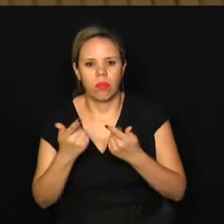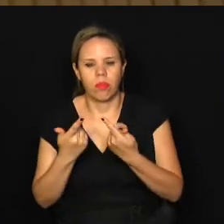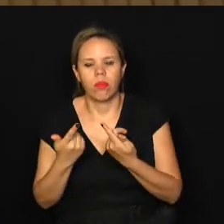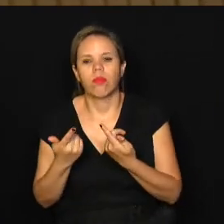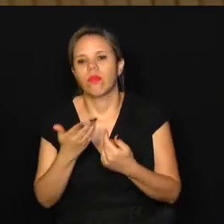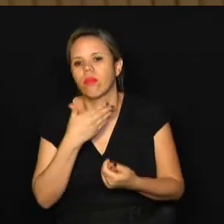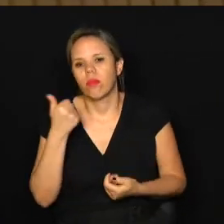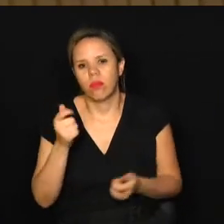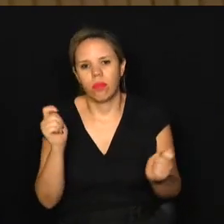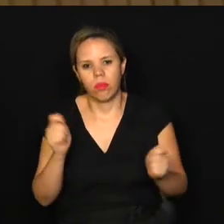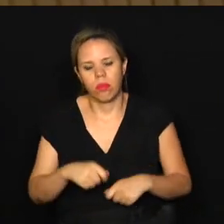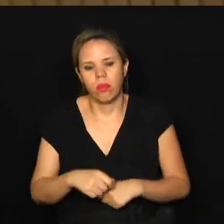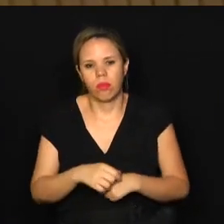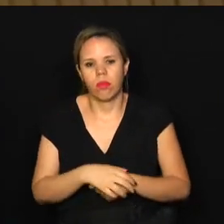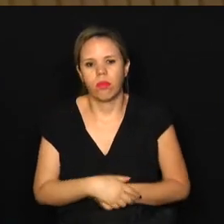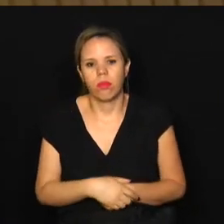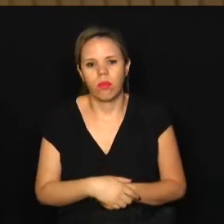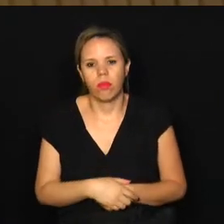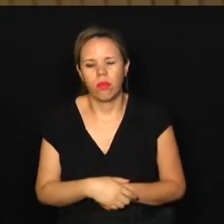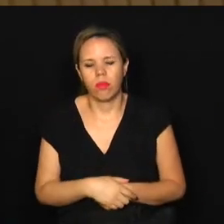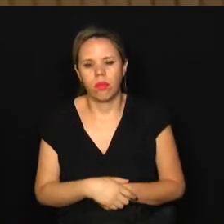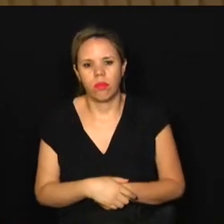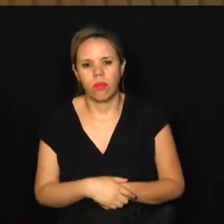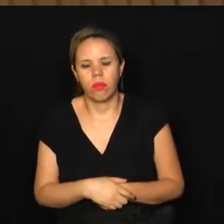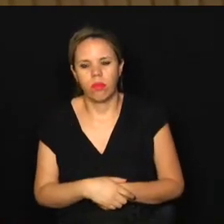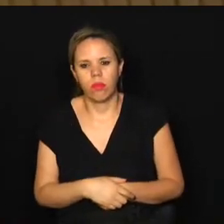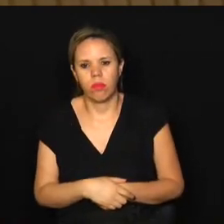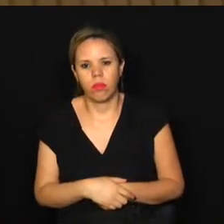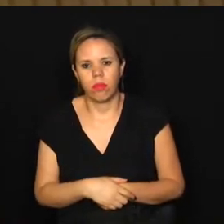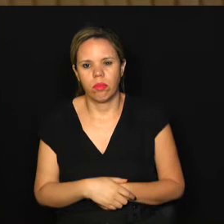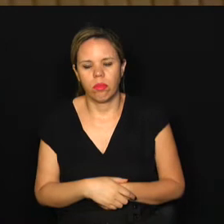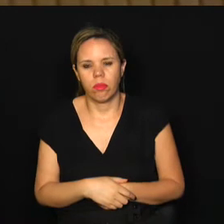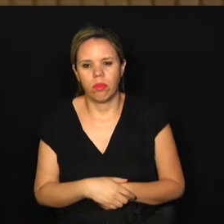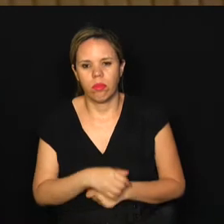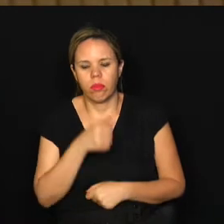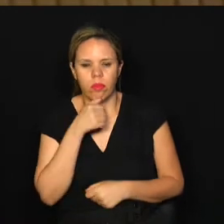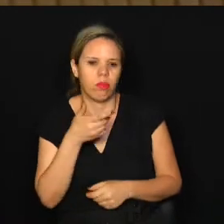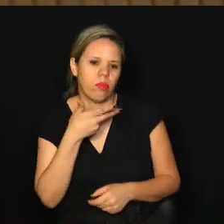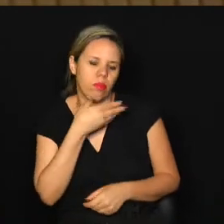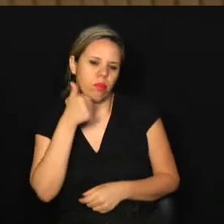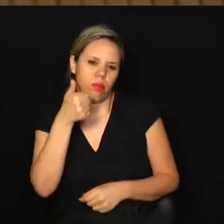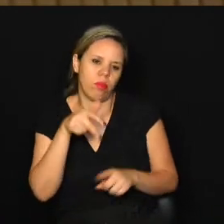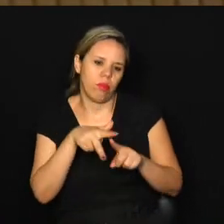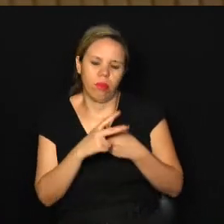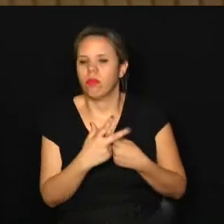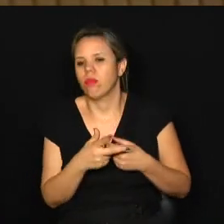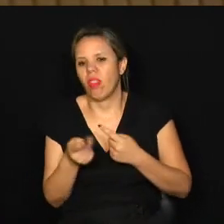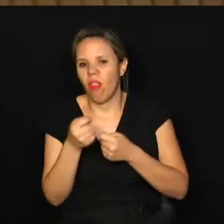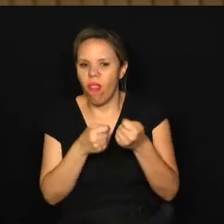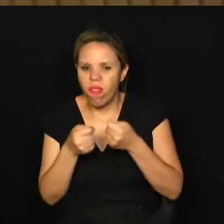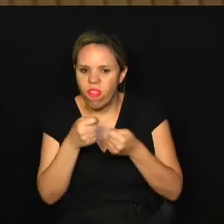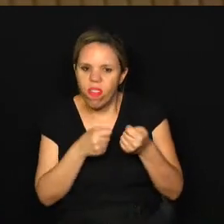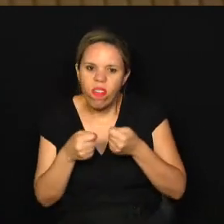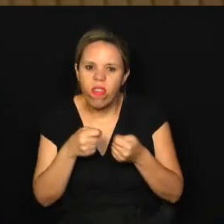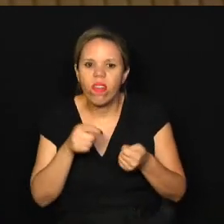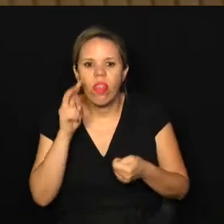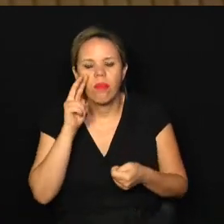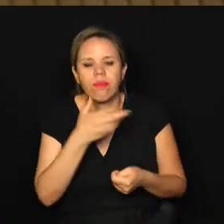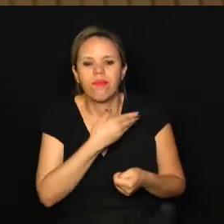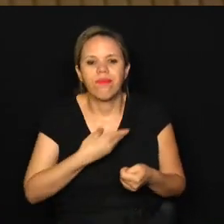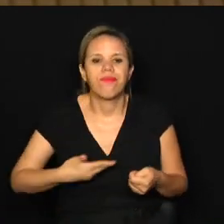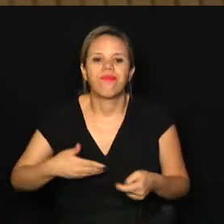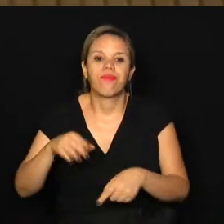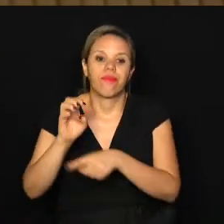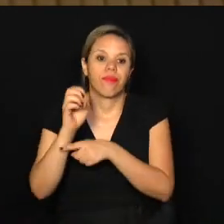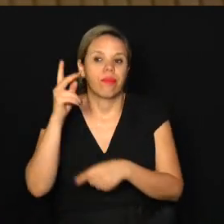melhor maneira possível. Em relação à recuperação da economia, nós estamos vendo o estado de São